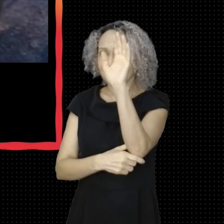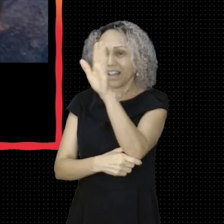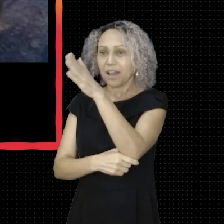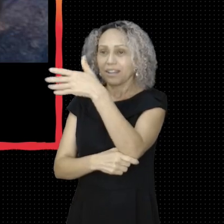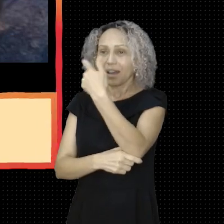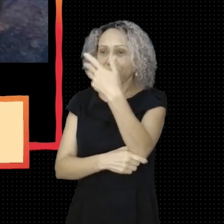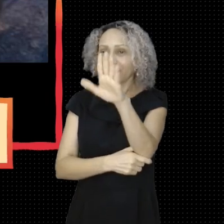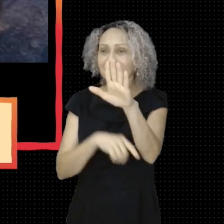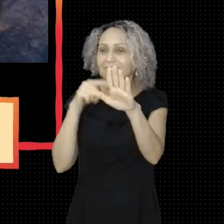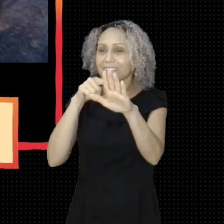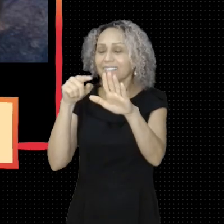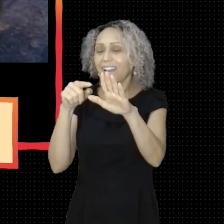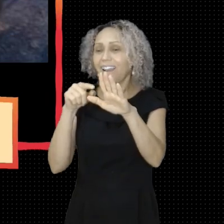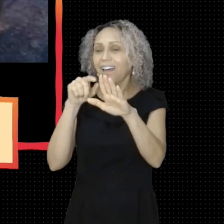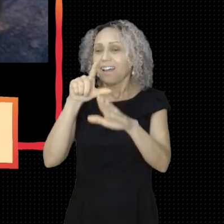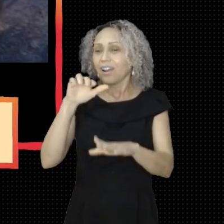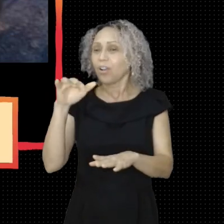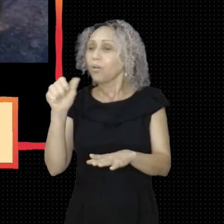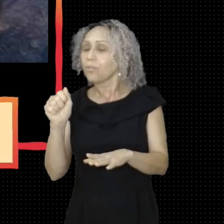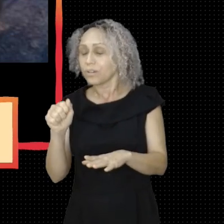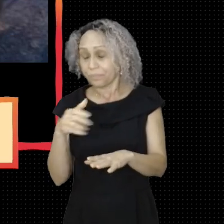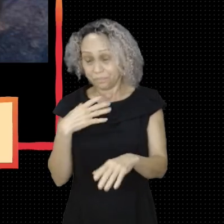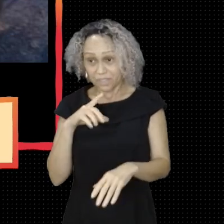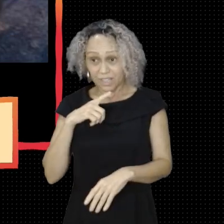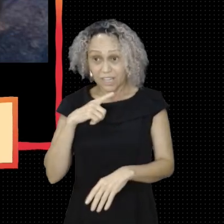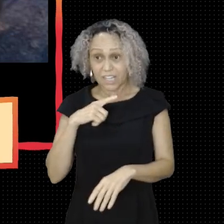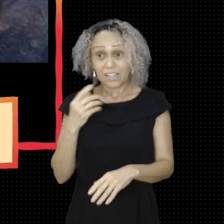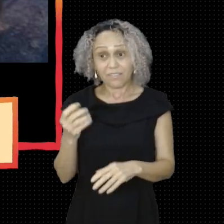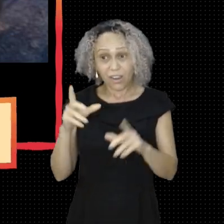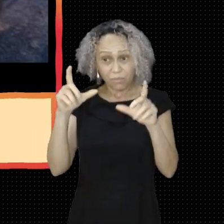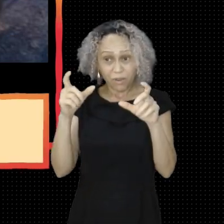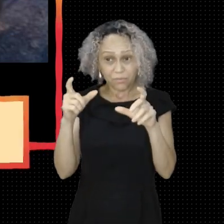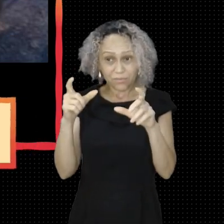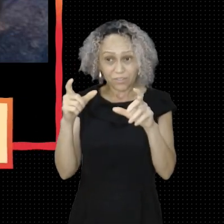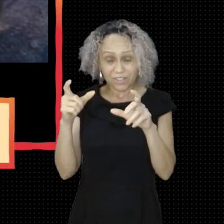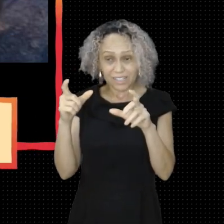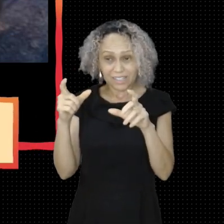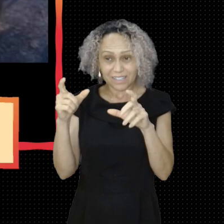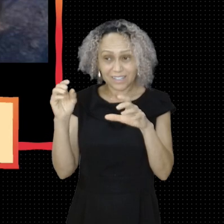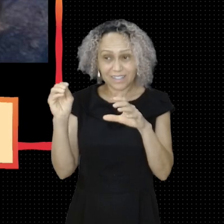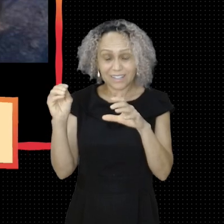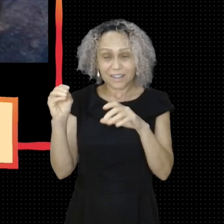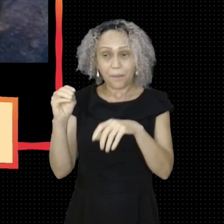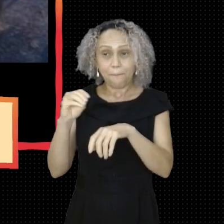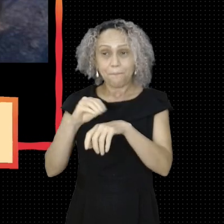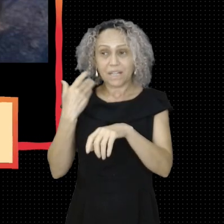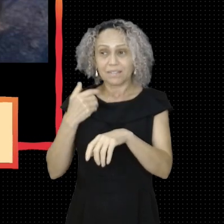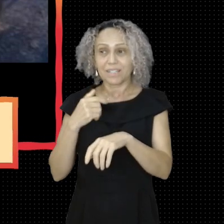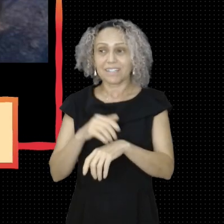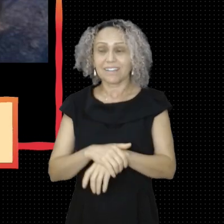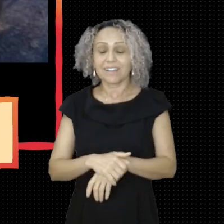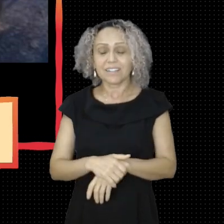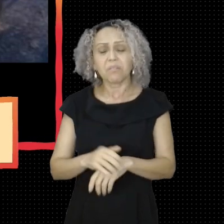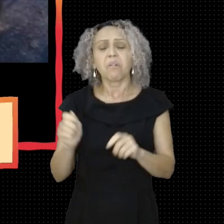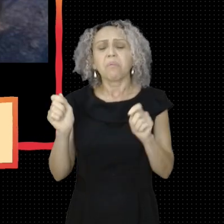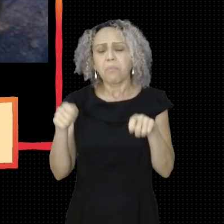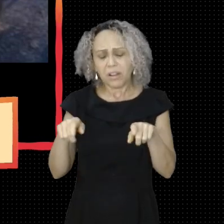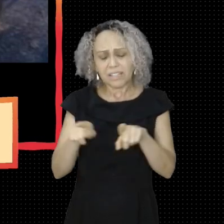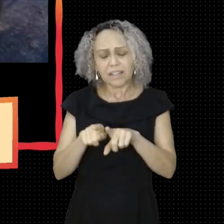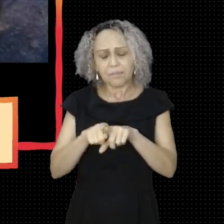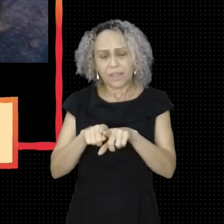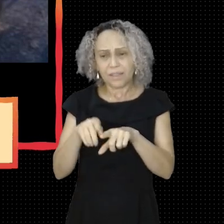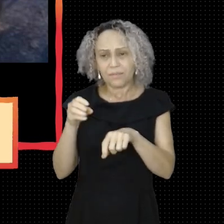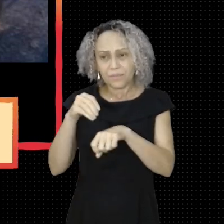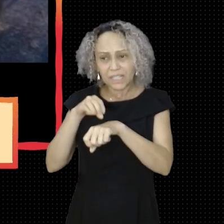gente. @Crianças Petistas no Instagram e no Facebook ou @Crias Petistas no Twitter. Ou manda pelas redes sociais do PT,